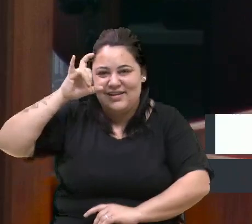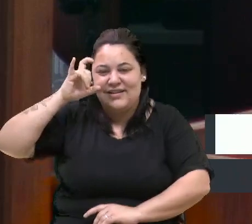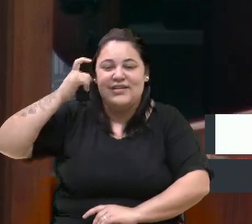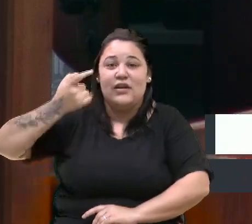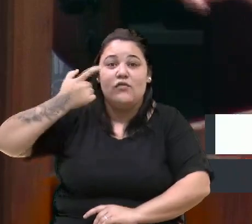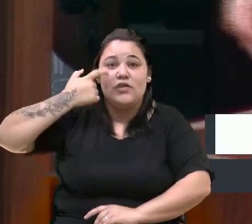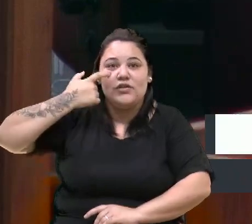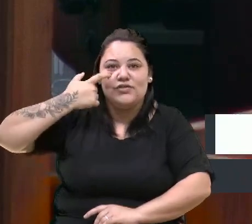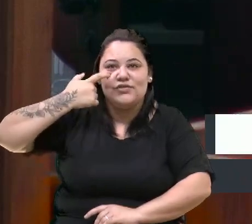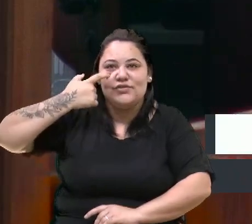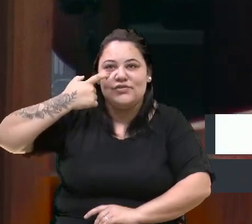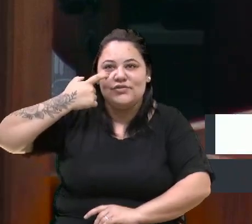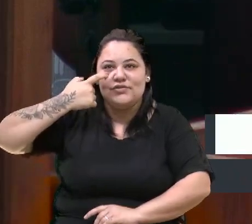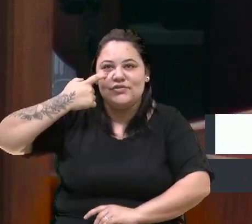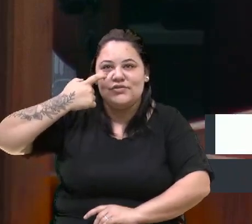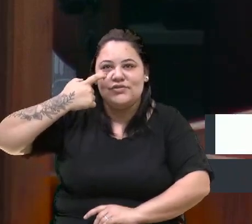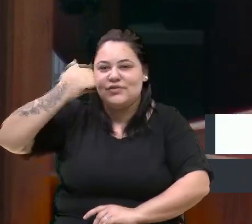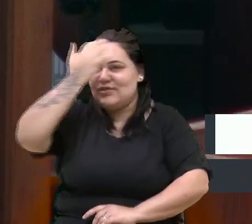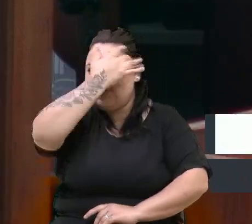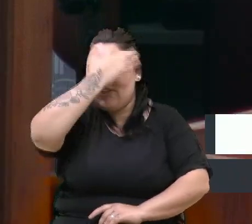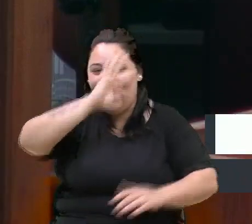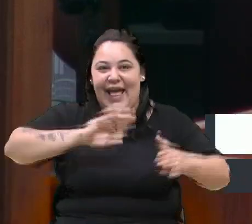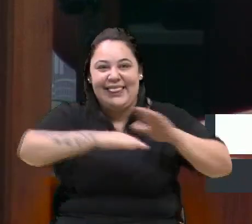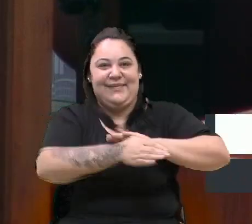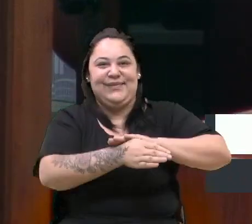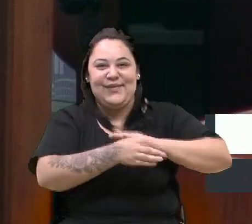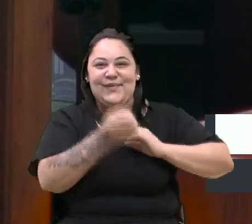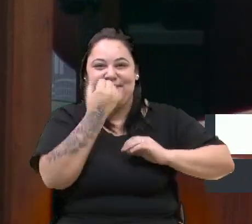o prefeito se adaptou, está lá